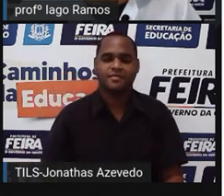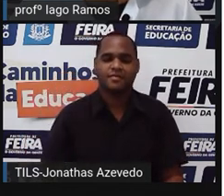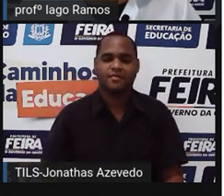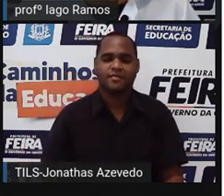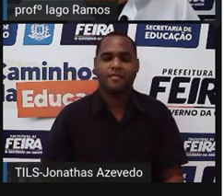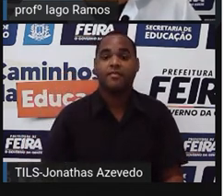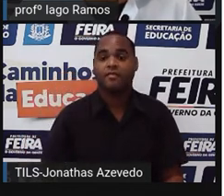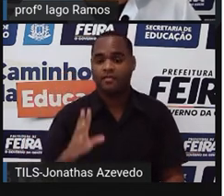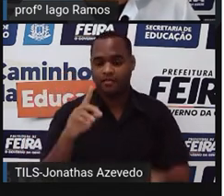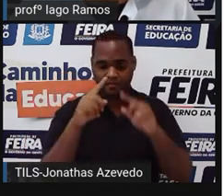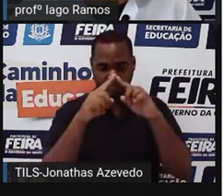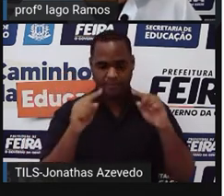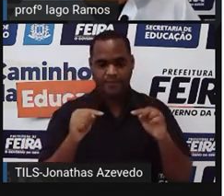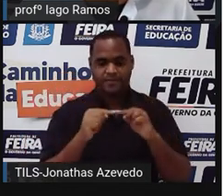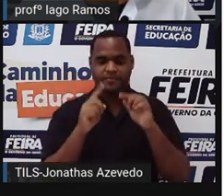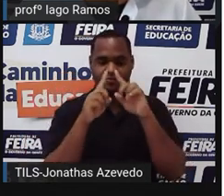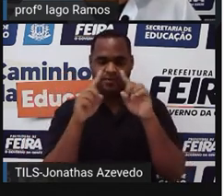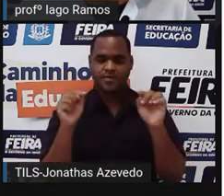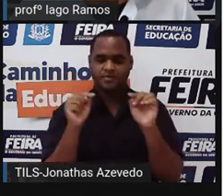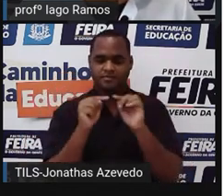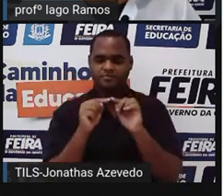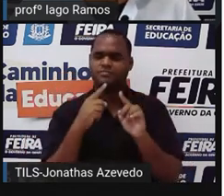é um triângulo retângulo, tá vendo?